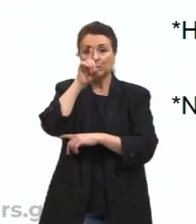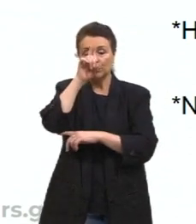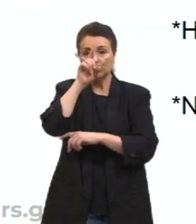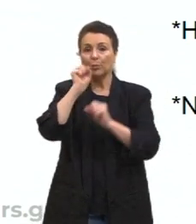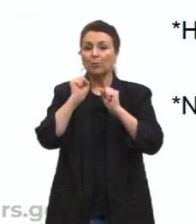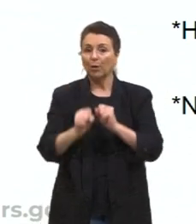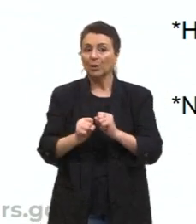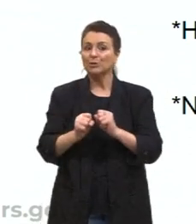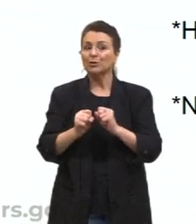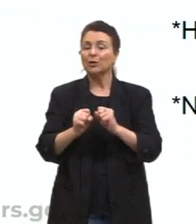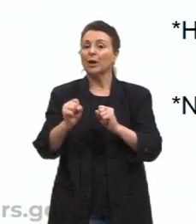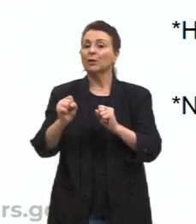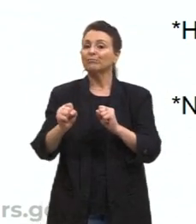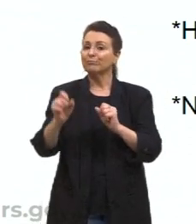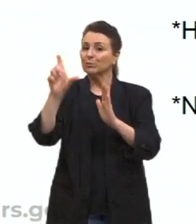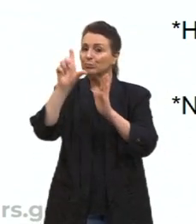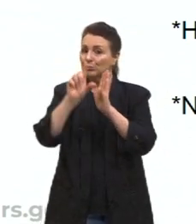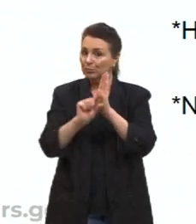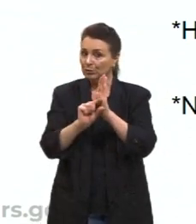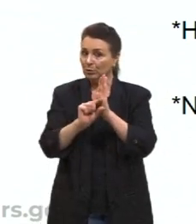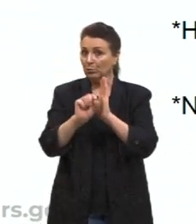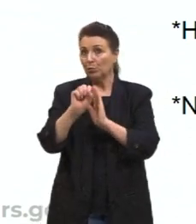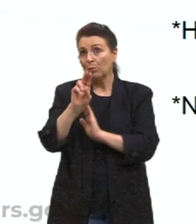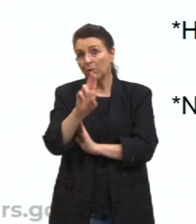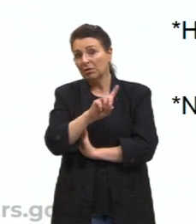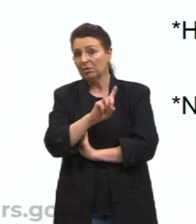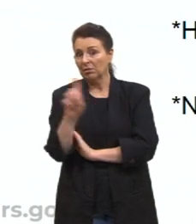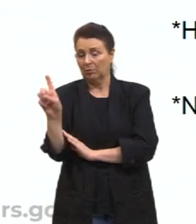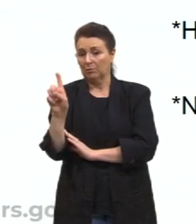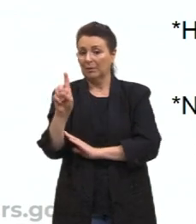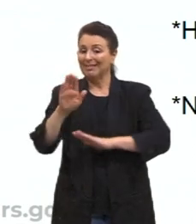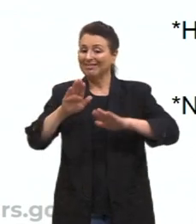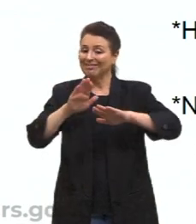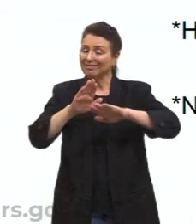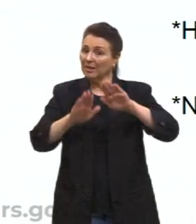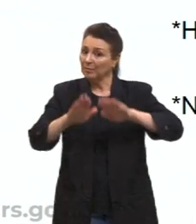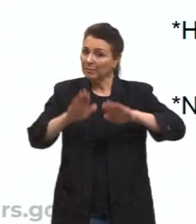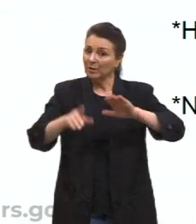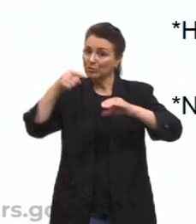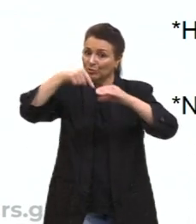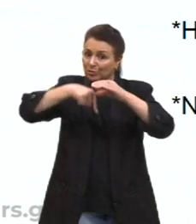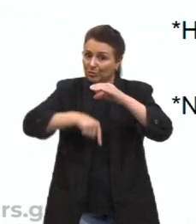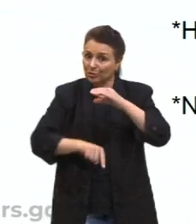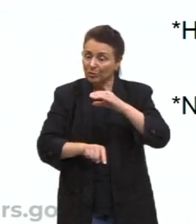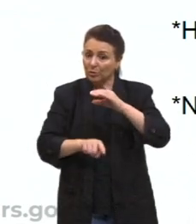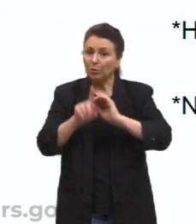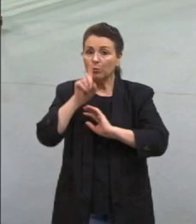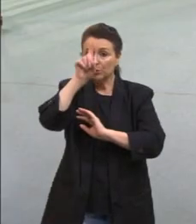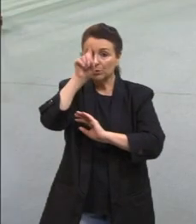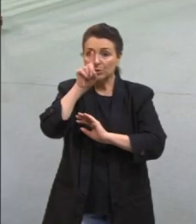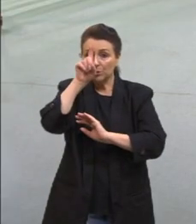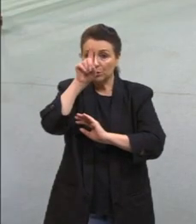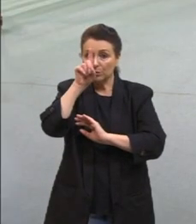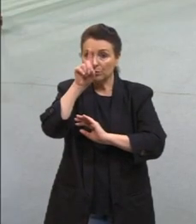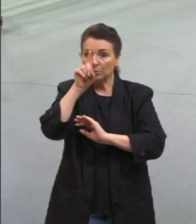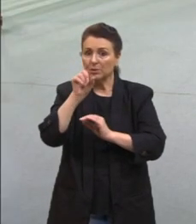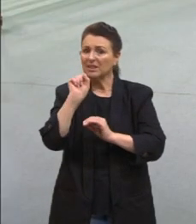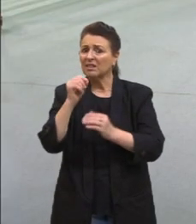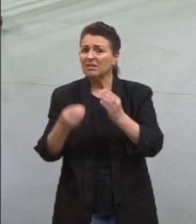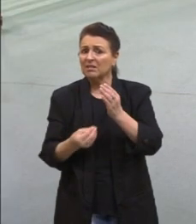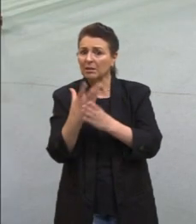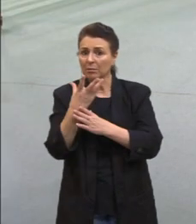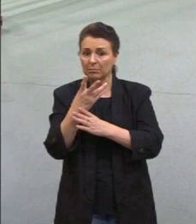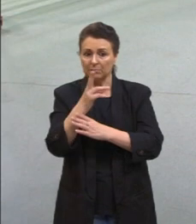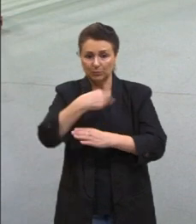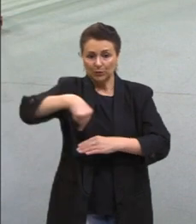atenuados ou não depende da sua profundidade né os riscos são criados pelos humanos cometávamos antes